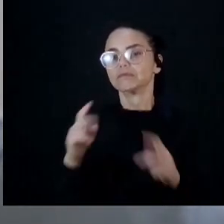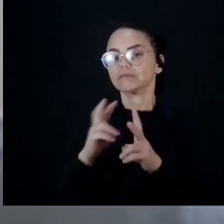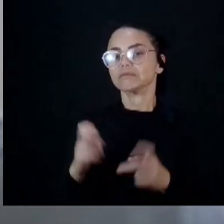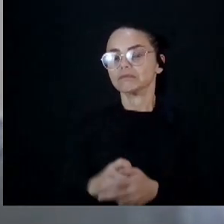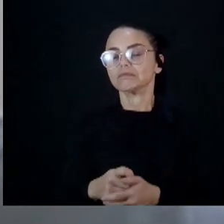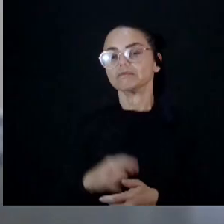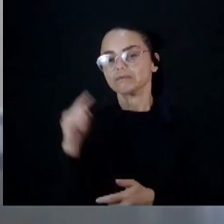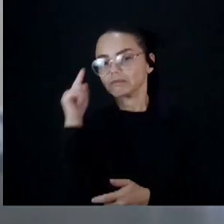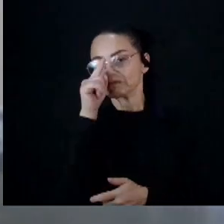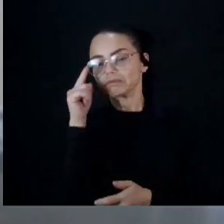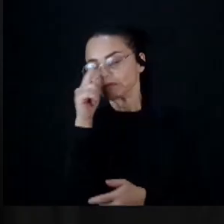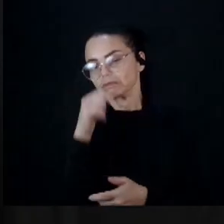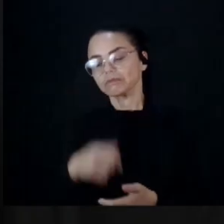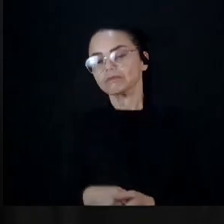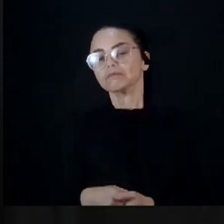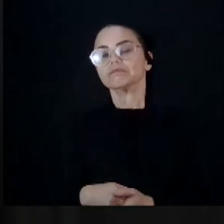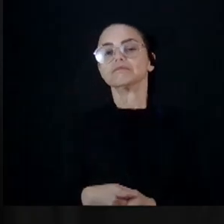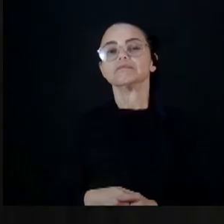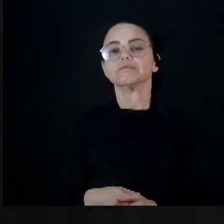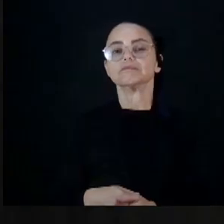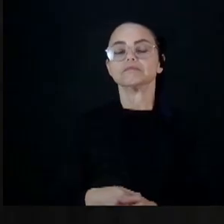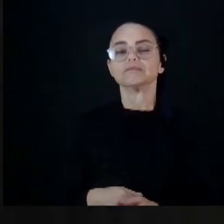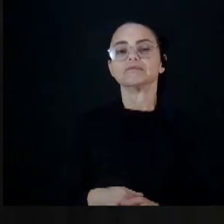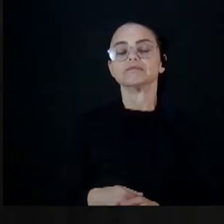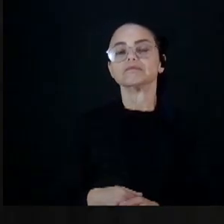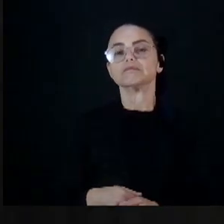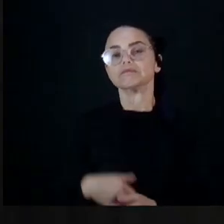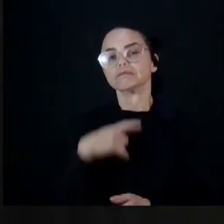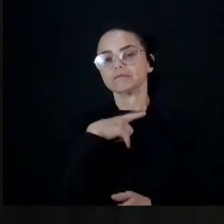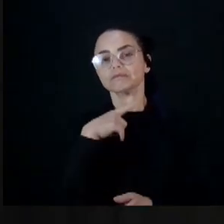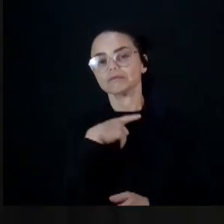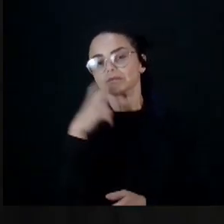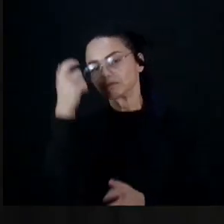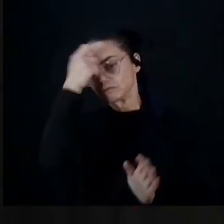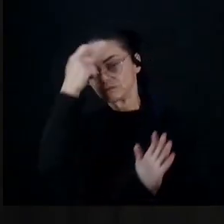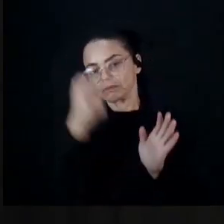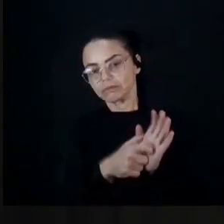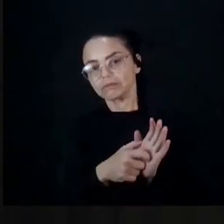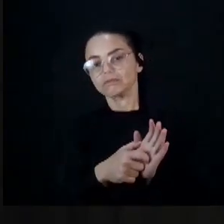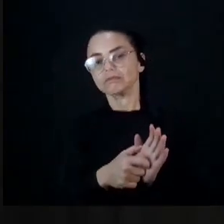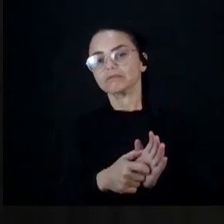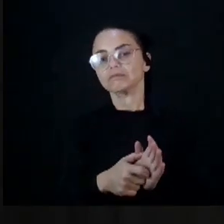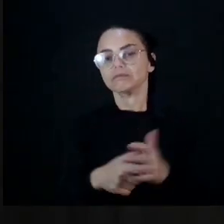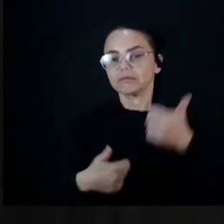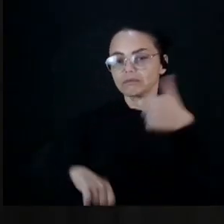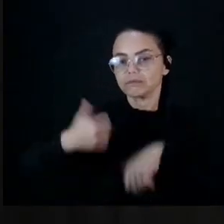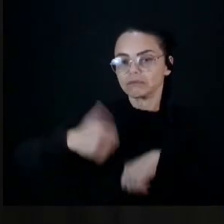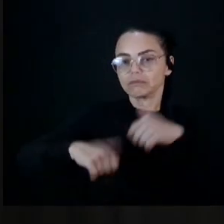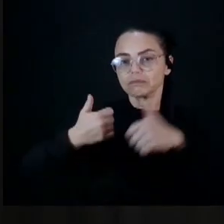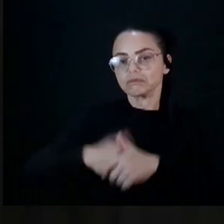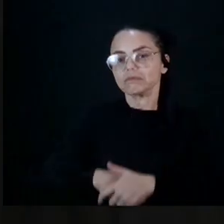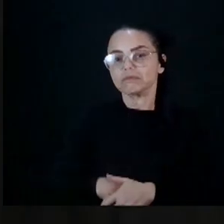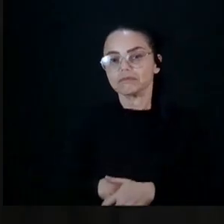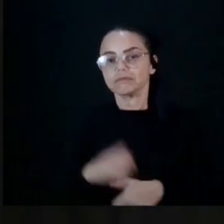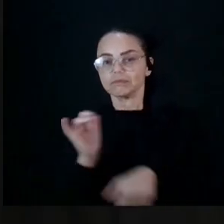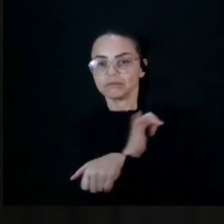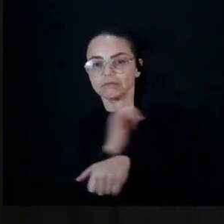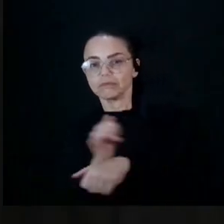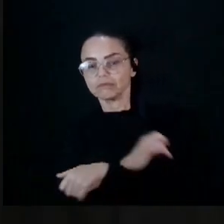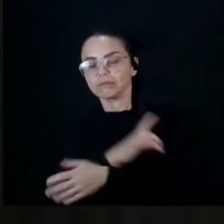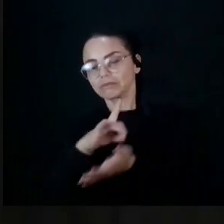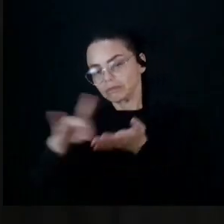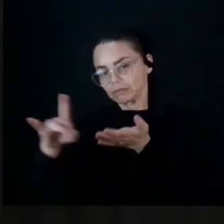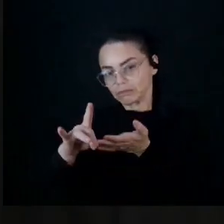né? E dá tempo da inteligência artificial analisar o esquema tático do adversário durante